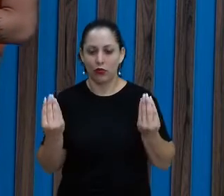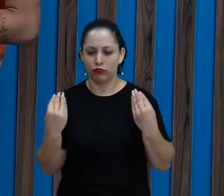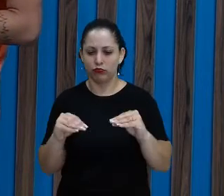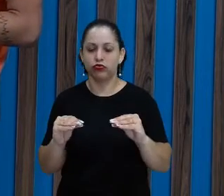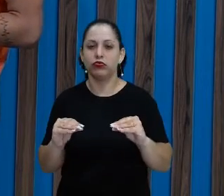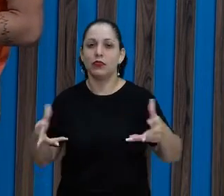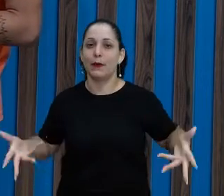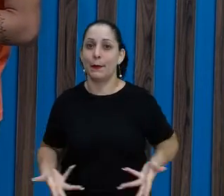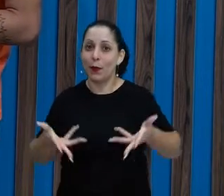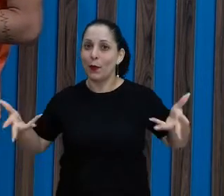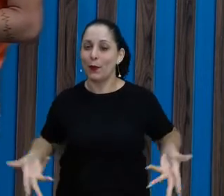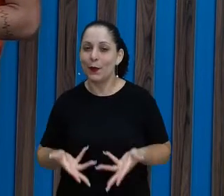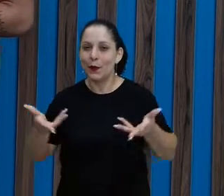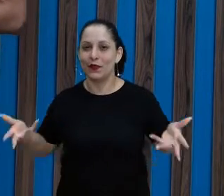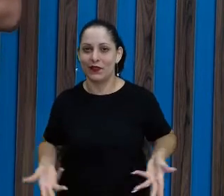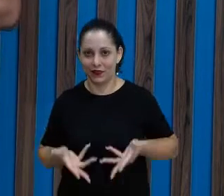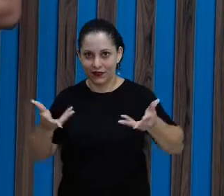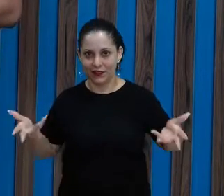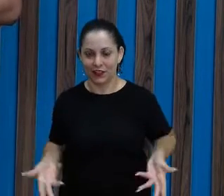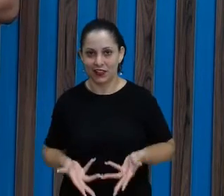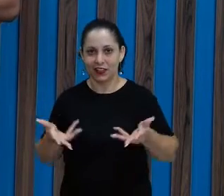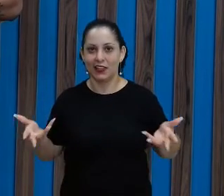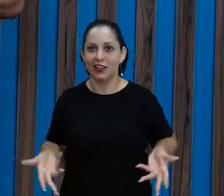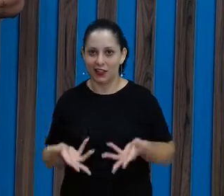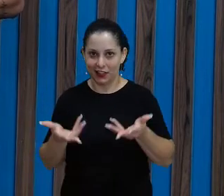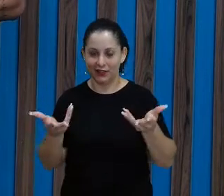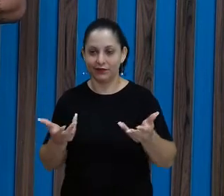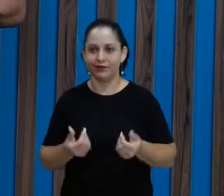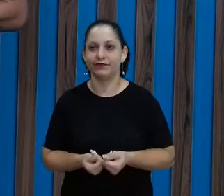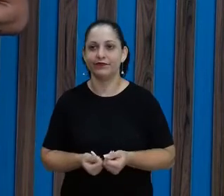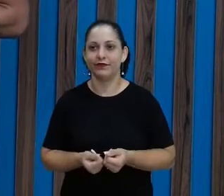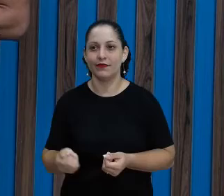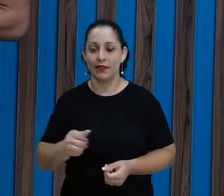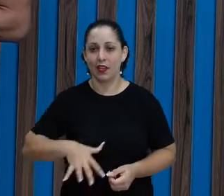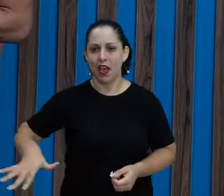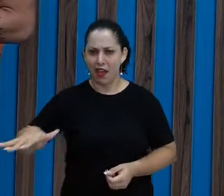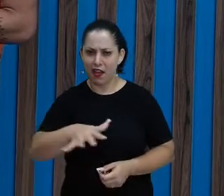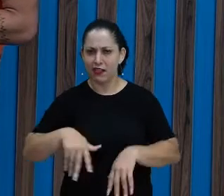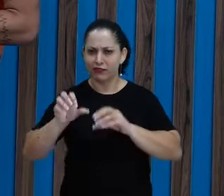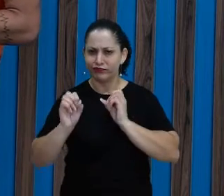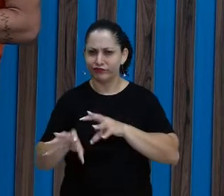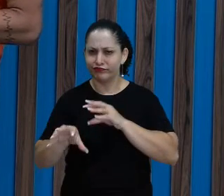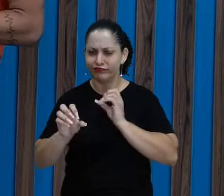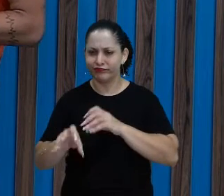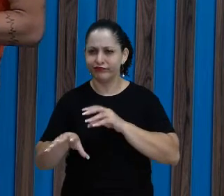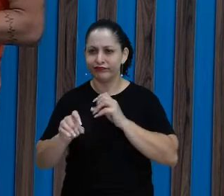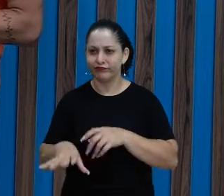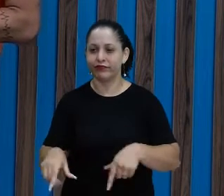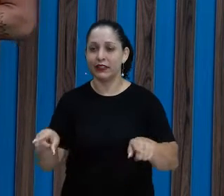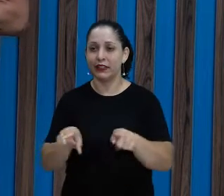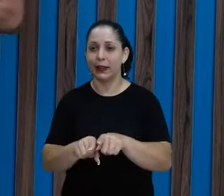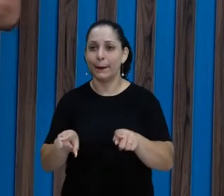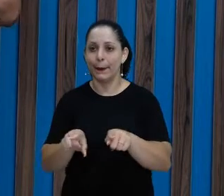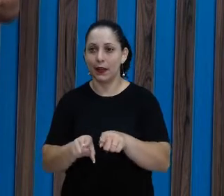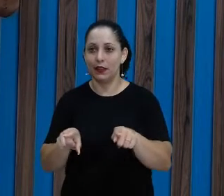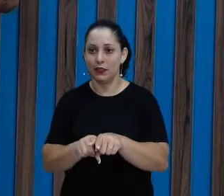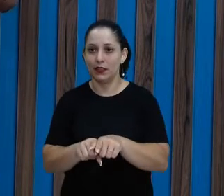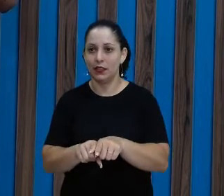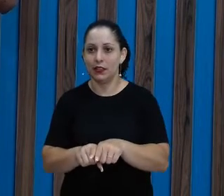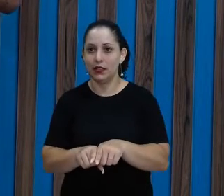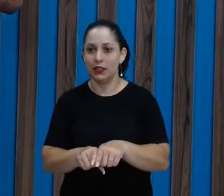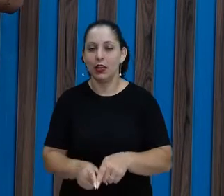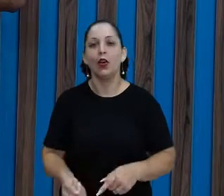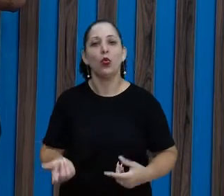a promoção prioritária do desporto educacional e, em casos específicos, para o desporto de